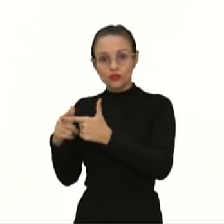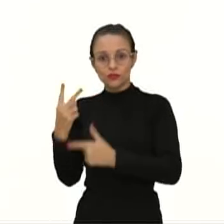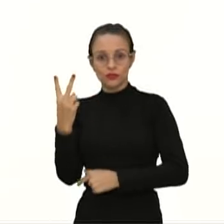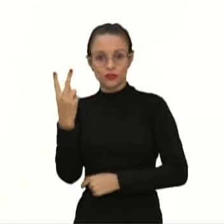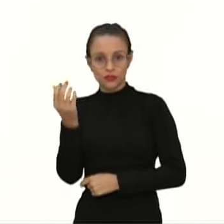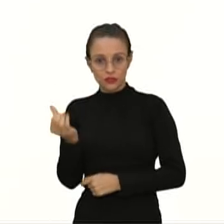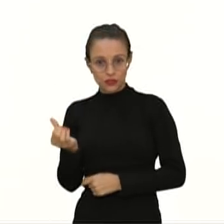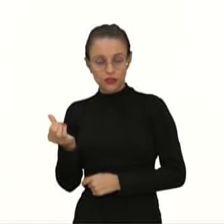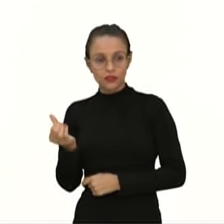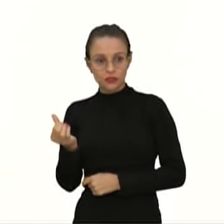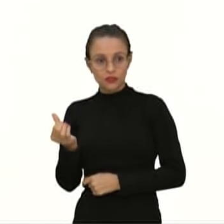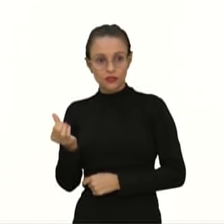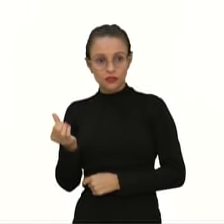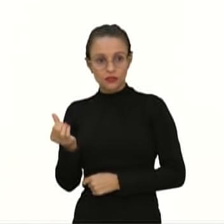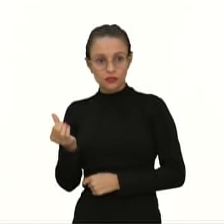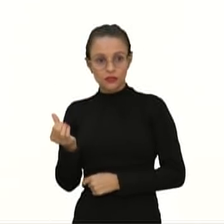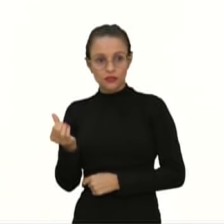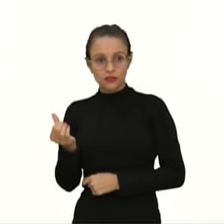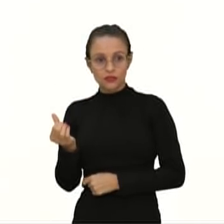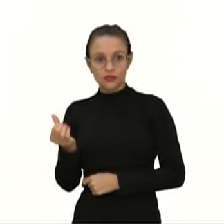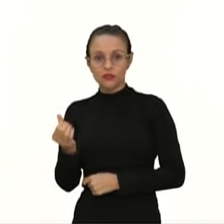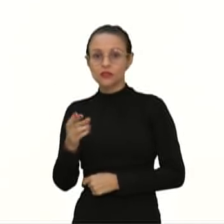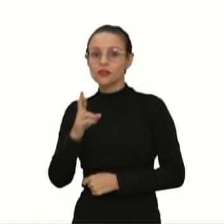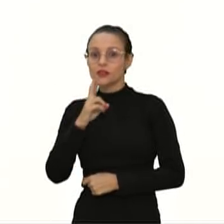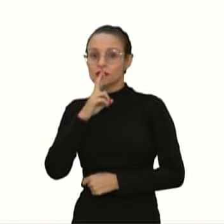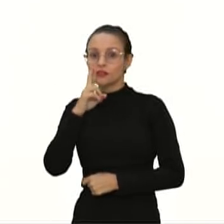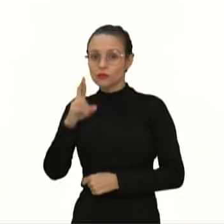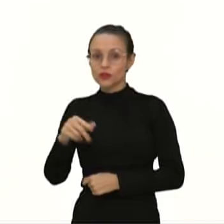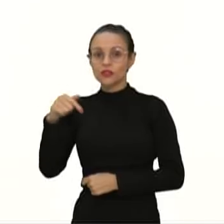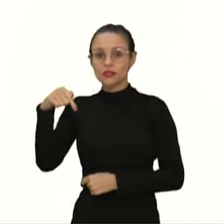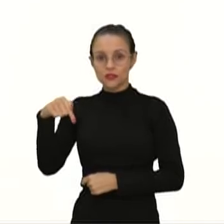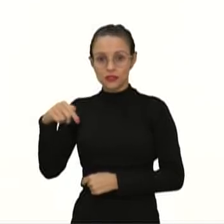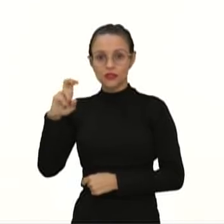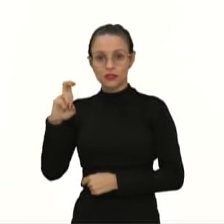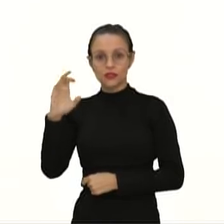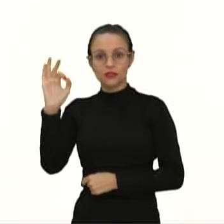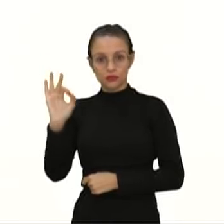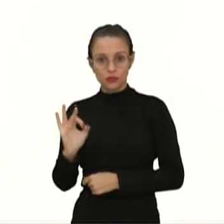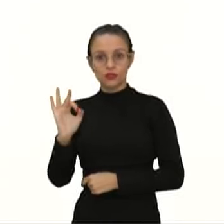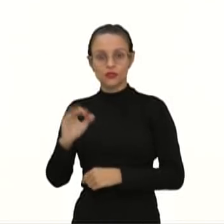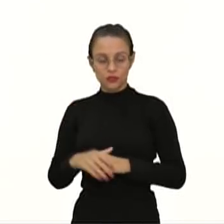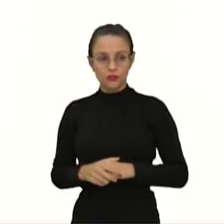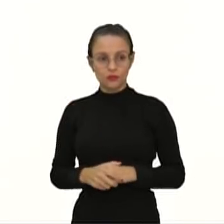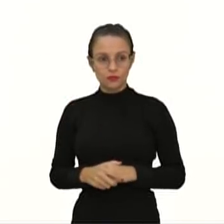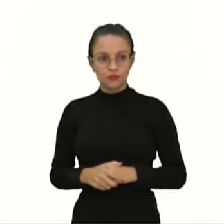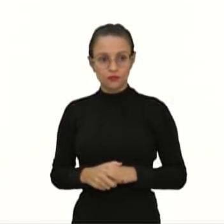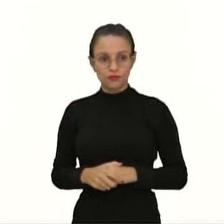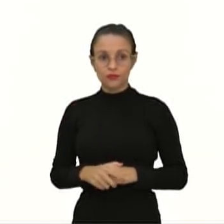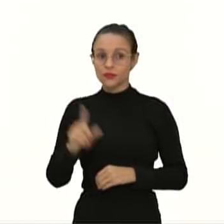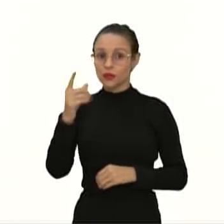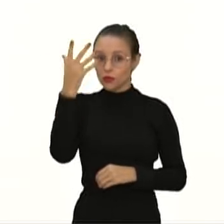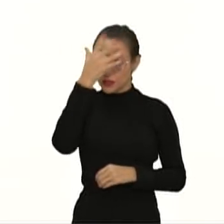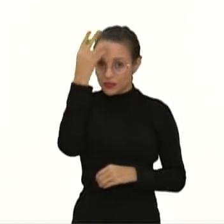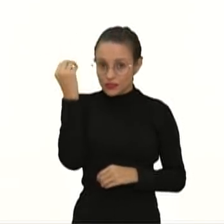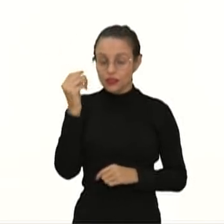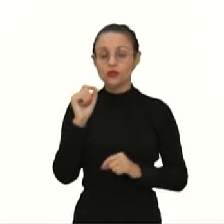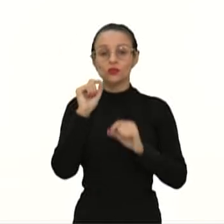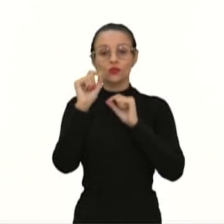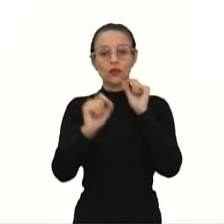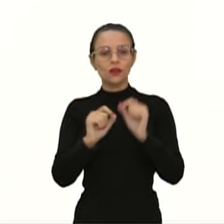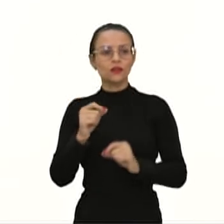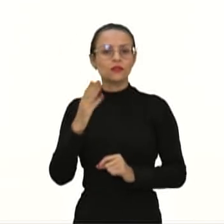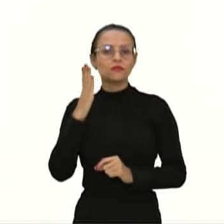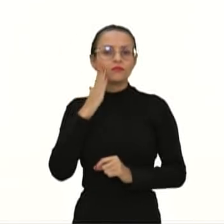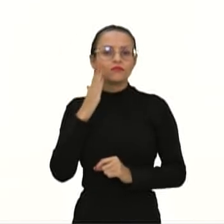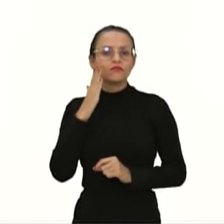por 26, que vai dar 75%. Tá bom? Então, não esqueçam, quando nós queremos saber a